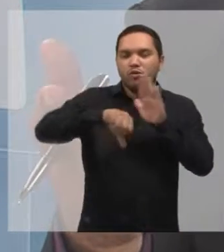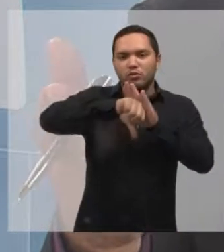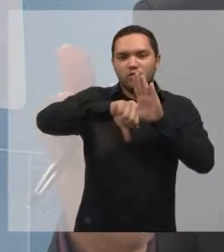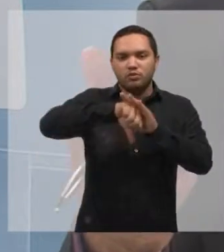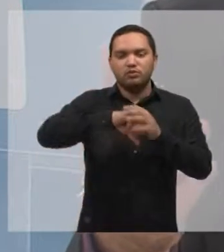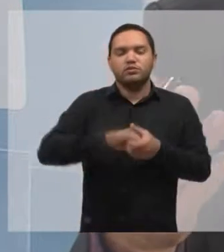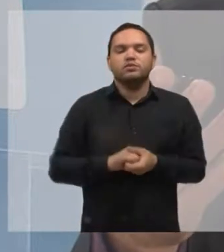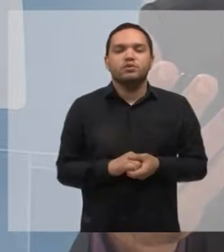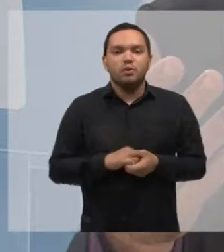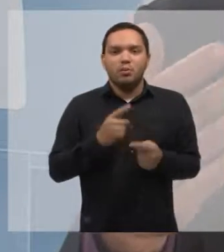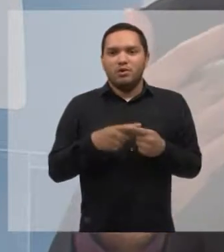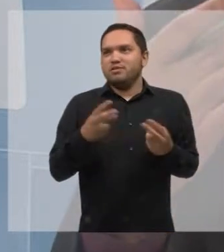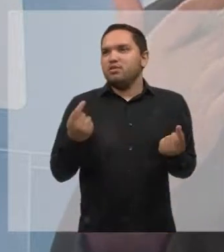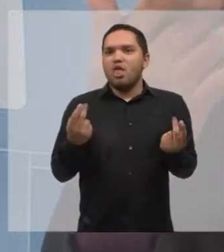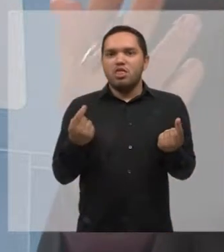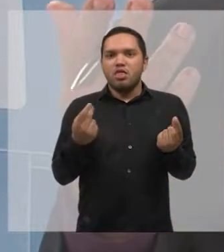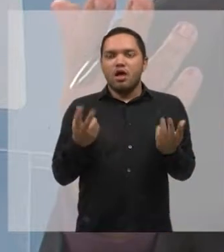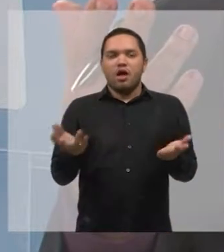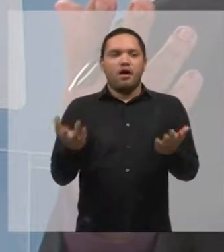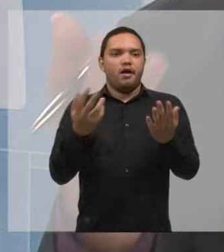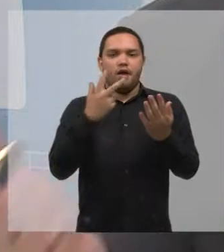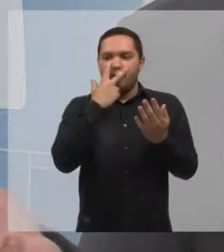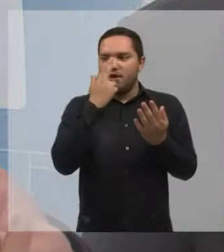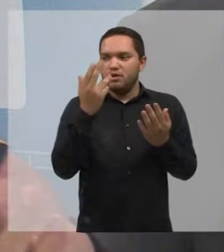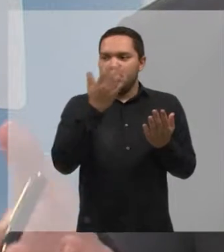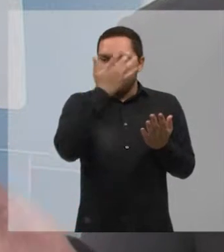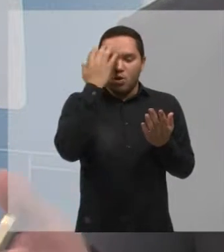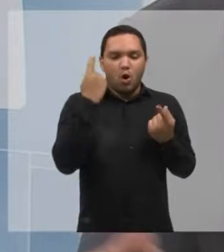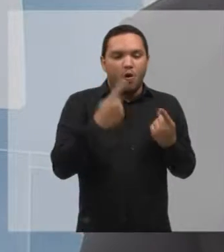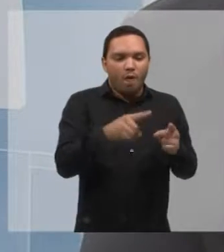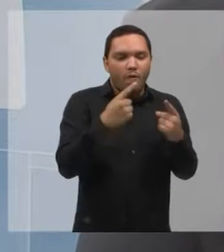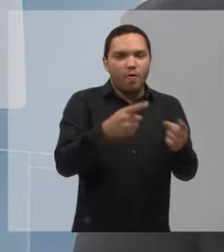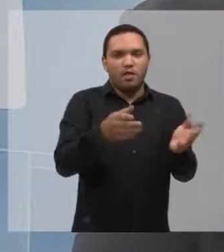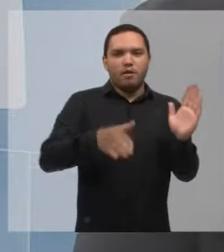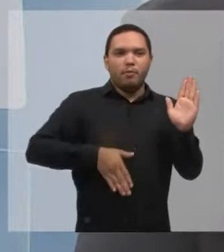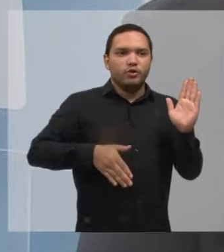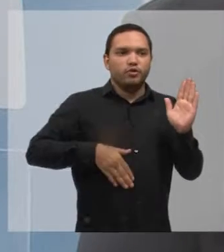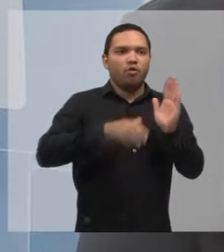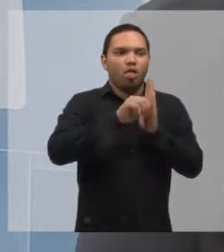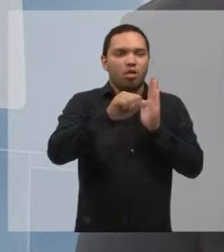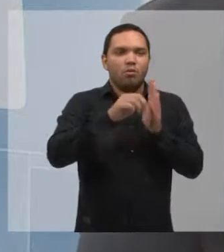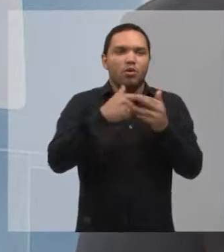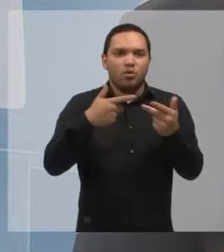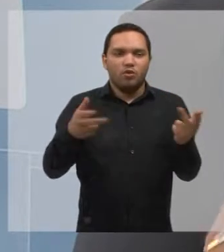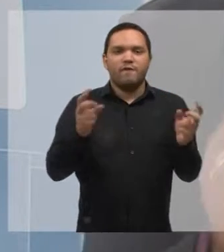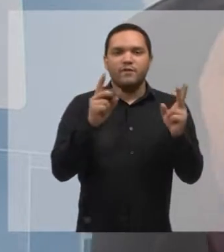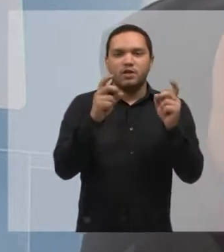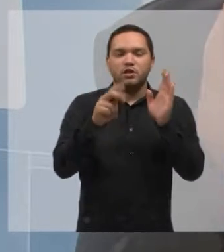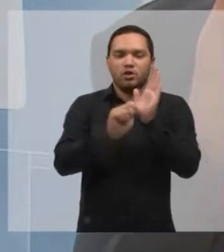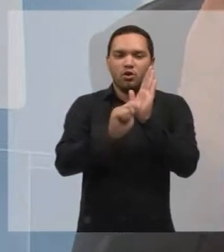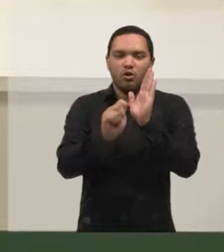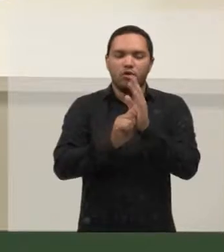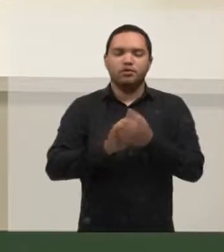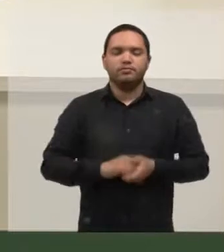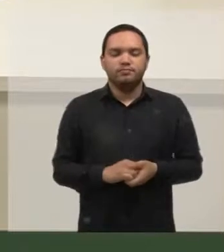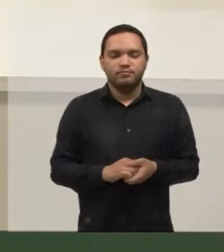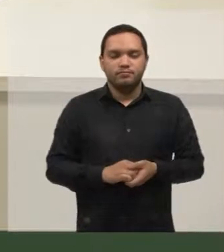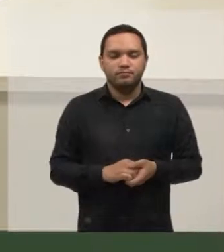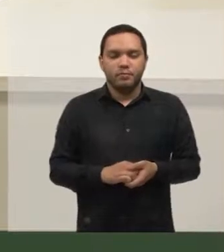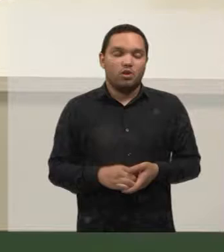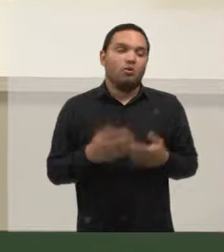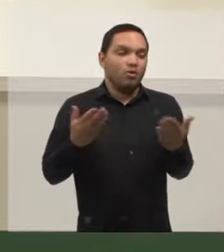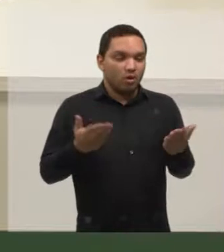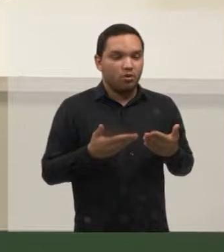do tráfico, passar a querer ter um futuro sendo bandido. Aí não dá. Eu vou pedir a permissão, meu amigo Carlos Frederico,